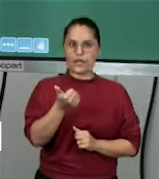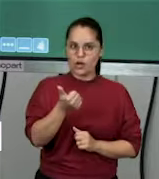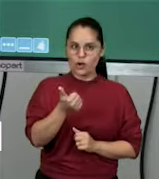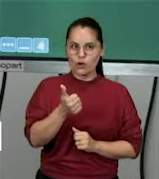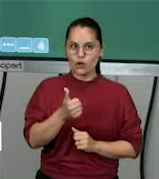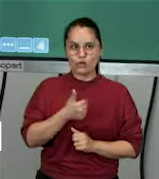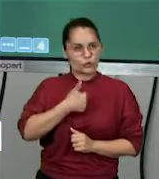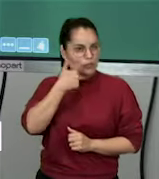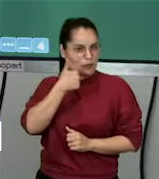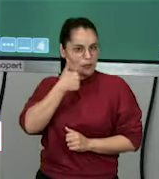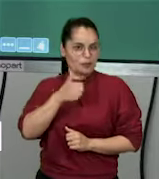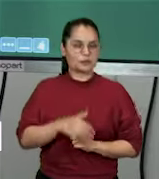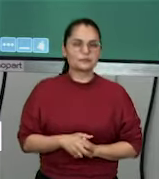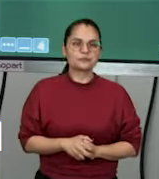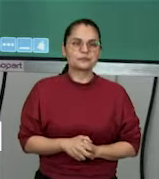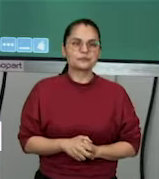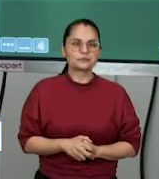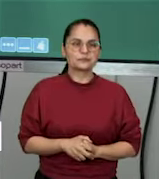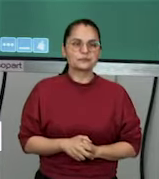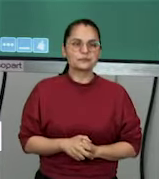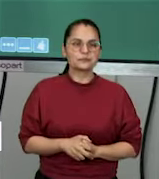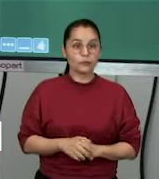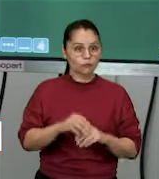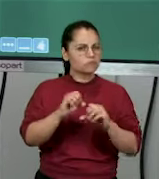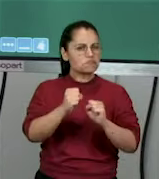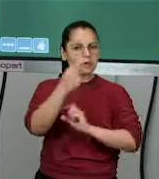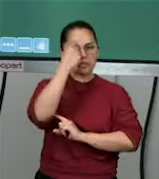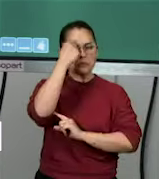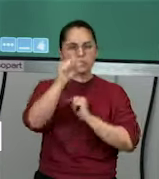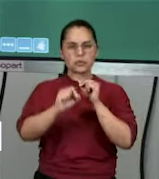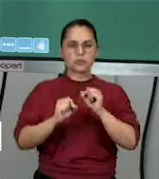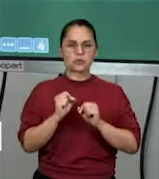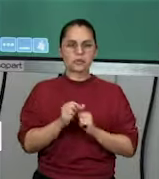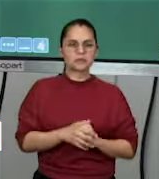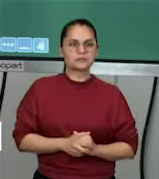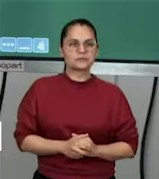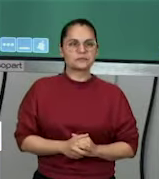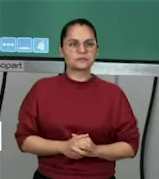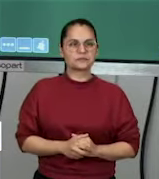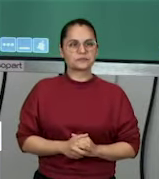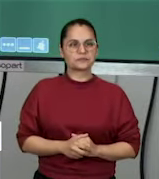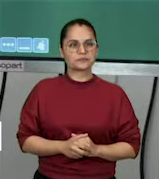essa minha primeira vez. Então eu posso pensar